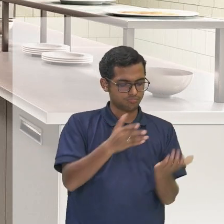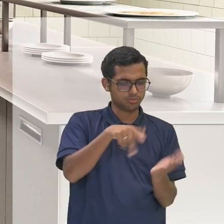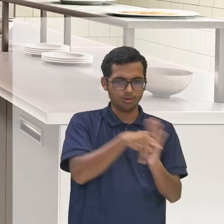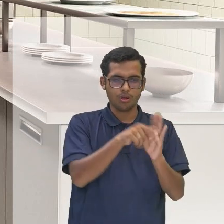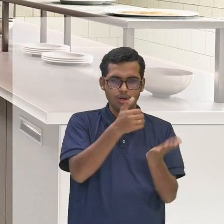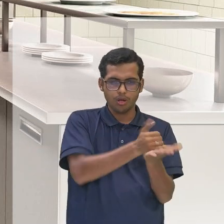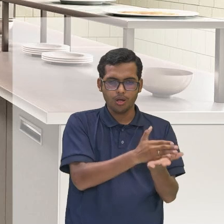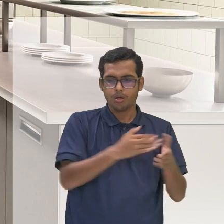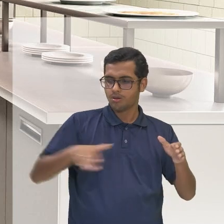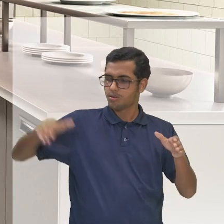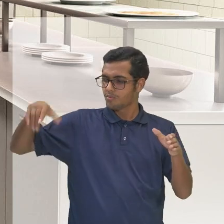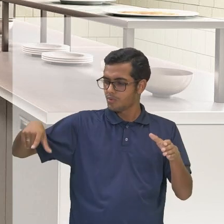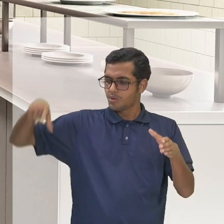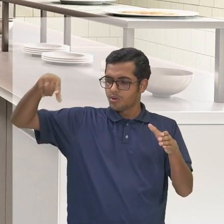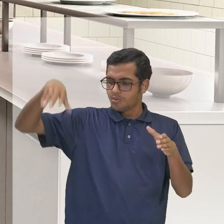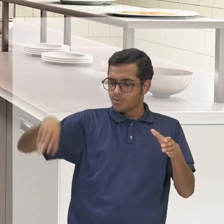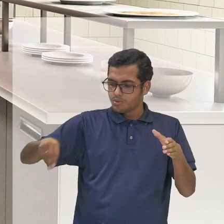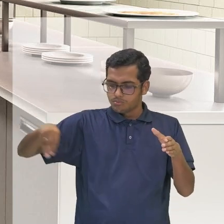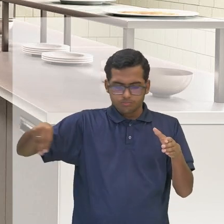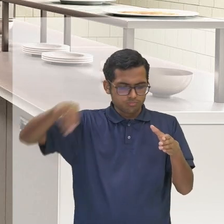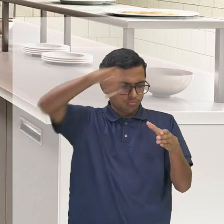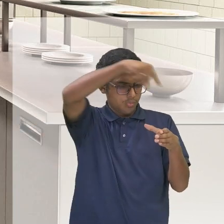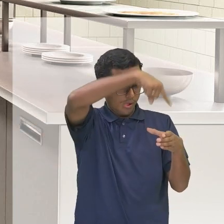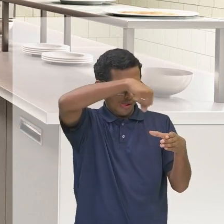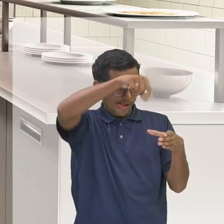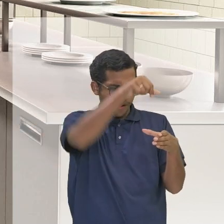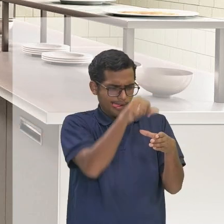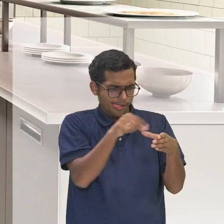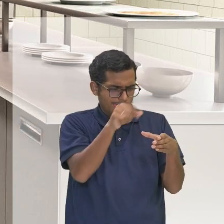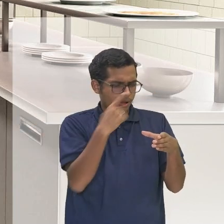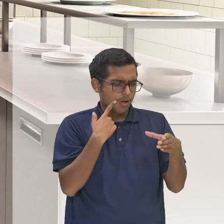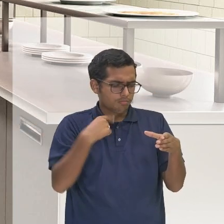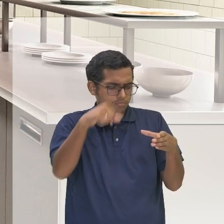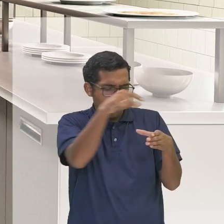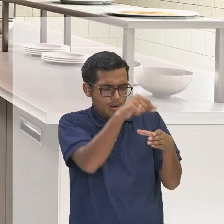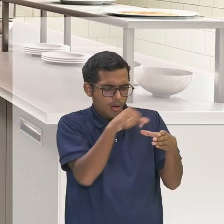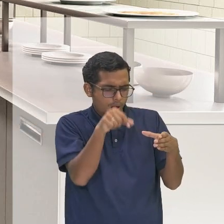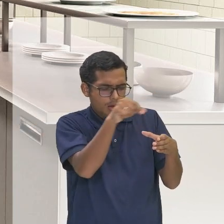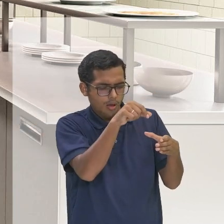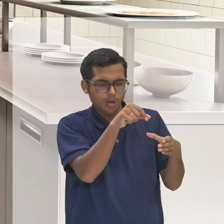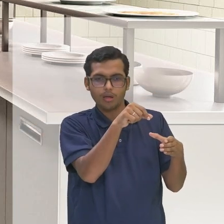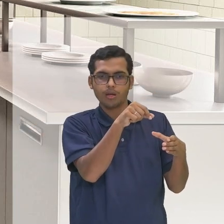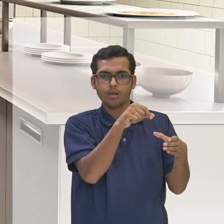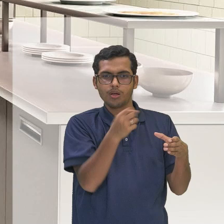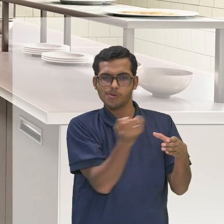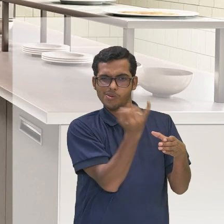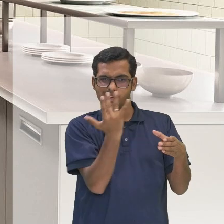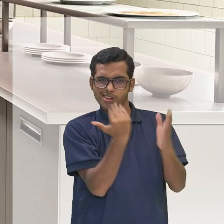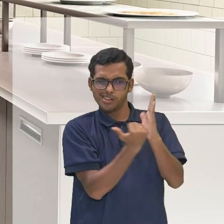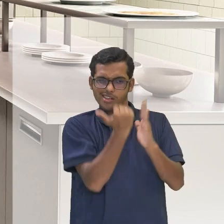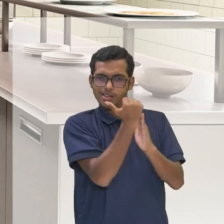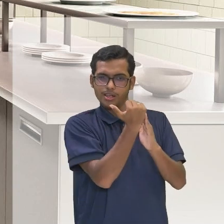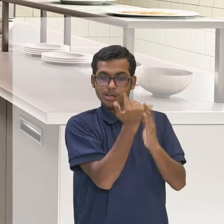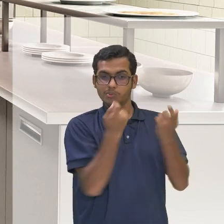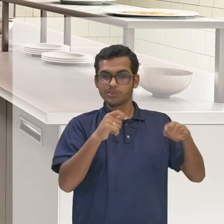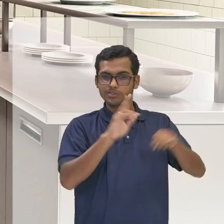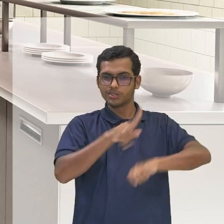esquecer essências ou sabores pode deixar o bolo sem atratividade. Alterações da cor e